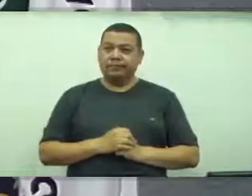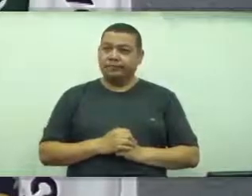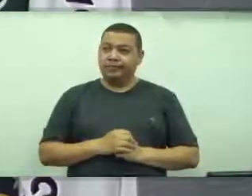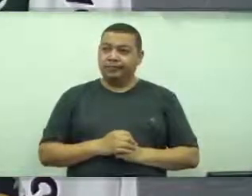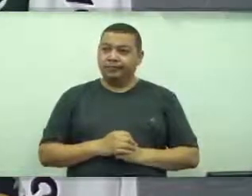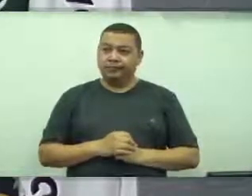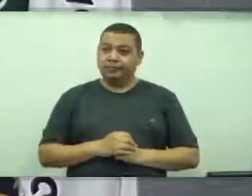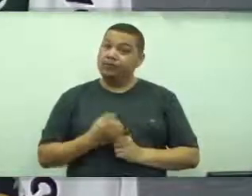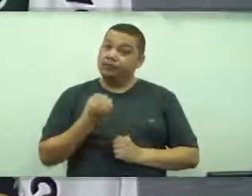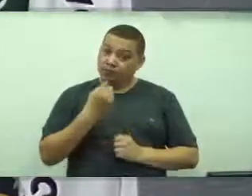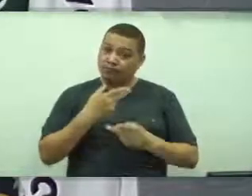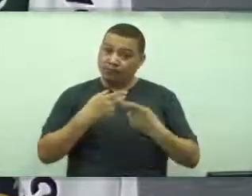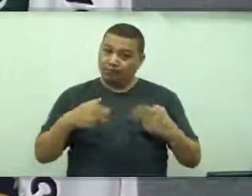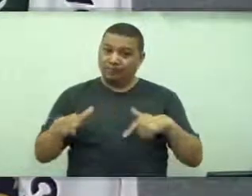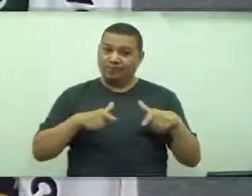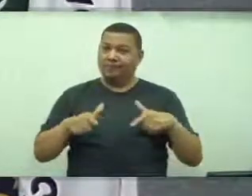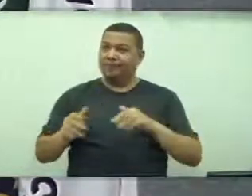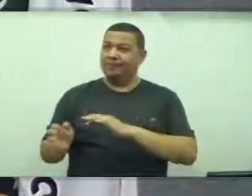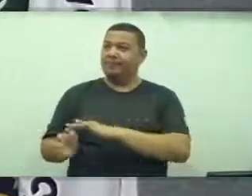com esse material.